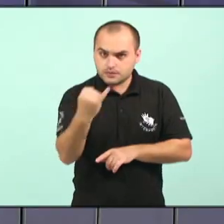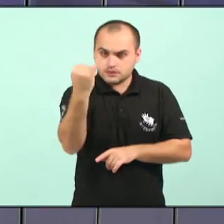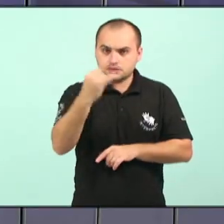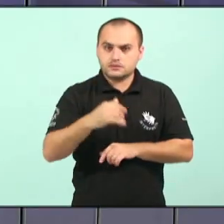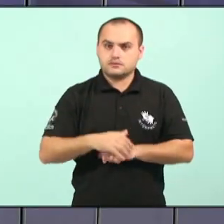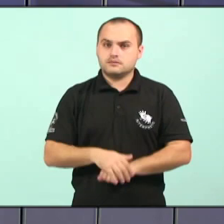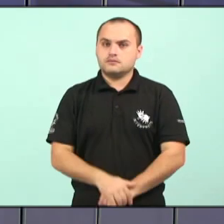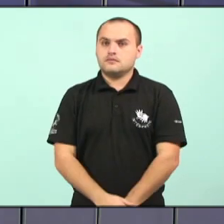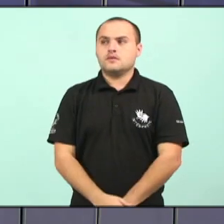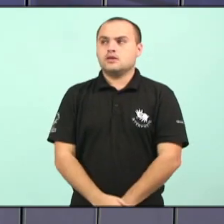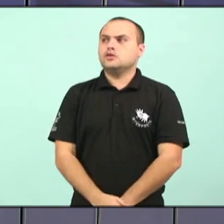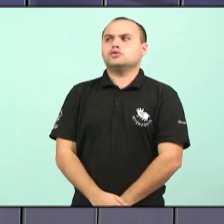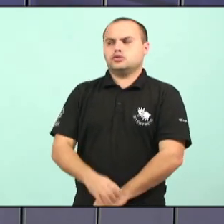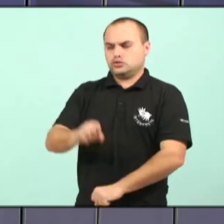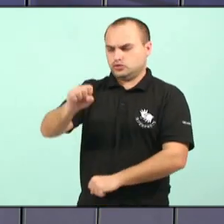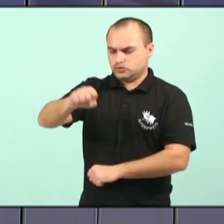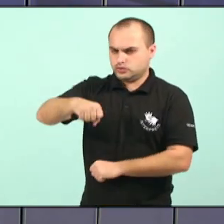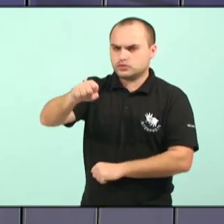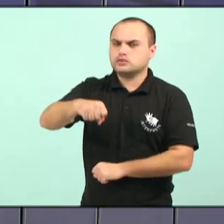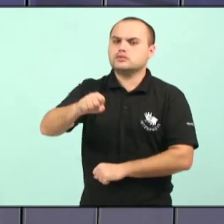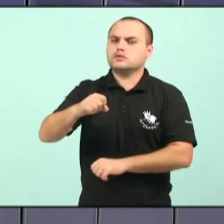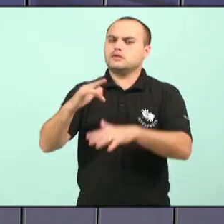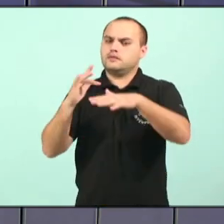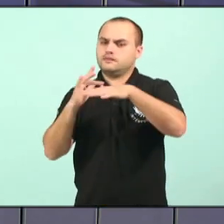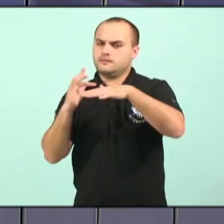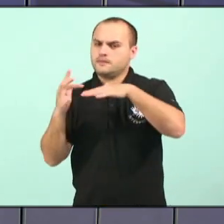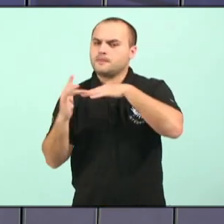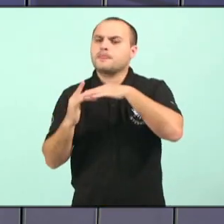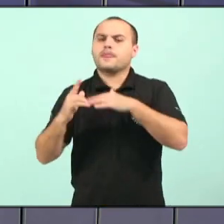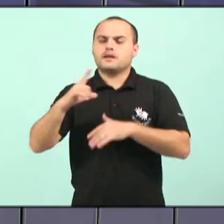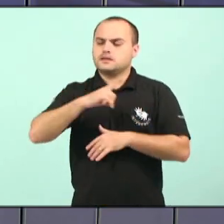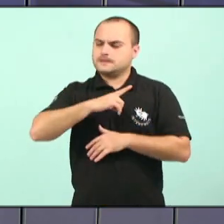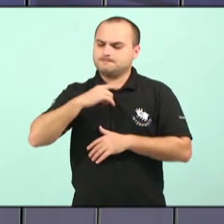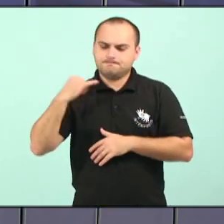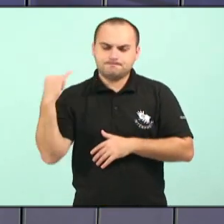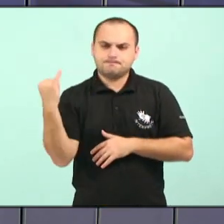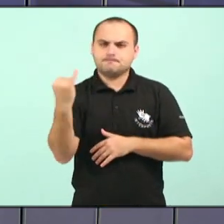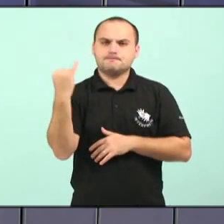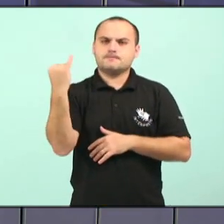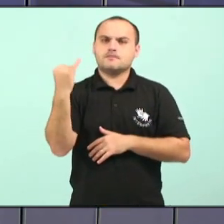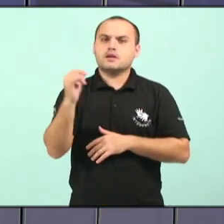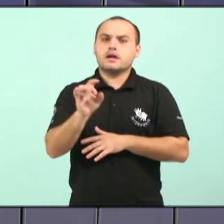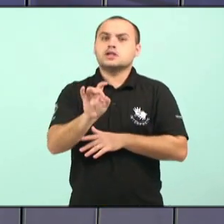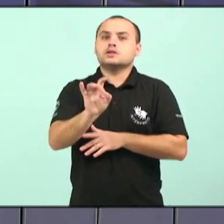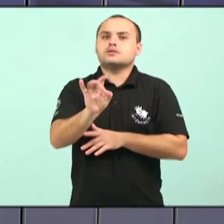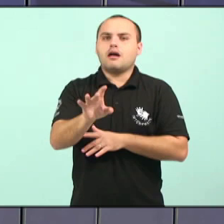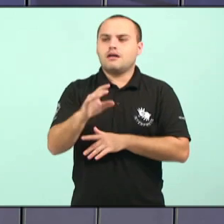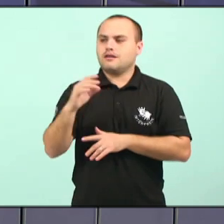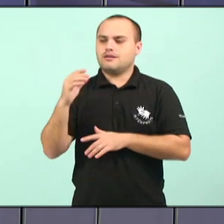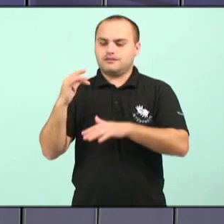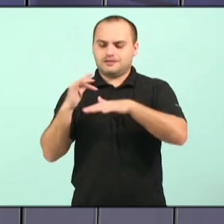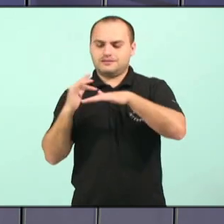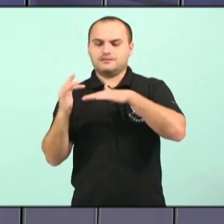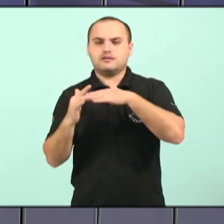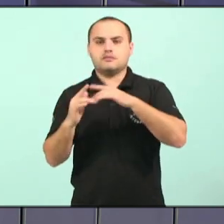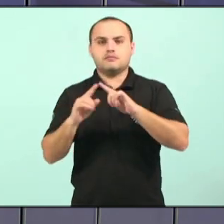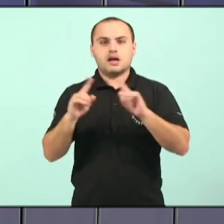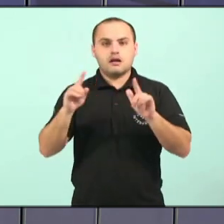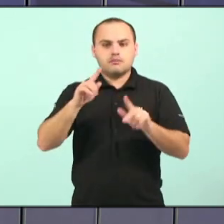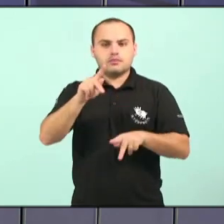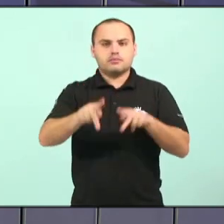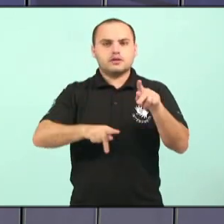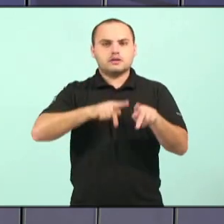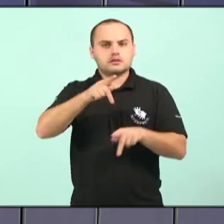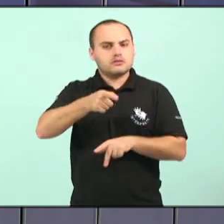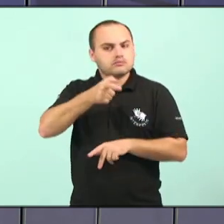A rede social teve um papel preponderante nessa eleição, mas não só a rede social, acho que a população está mais atenta em tudo que